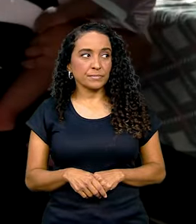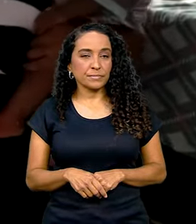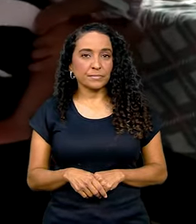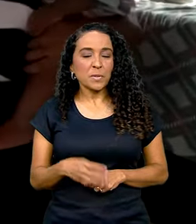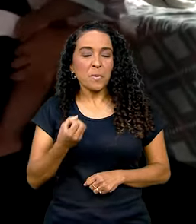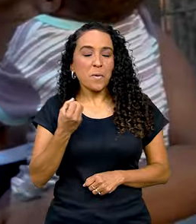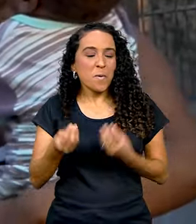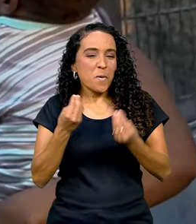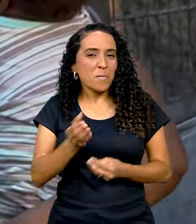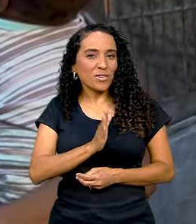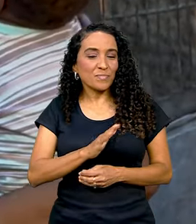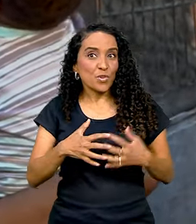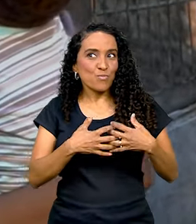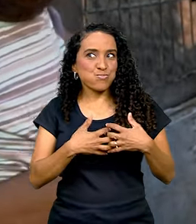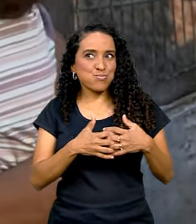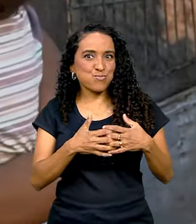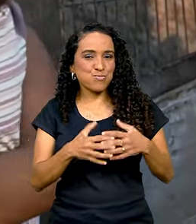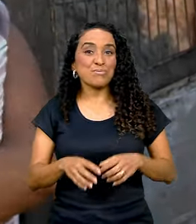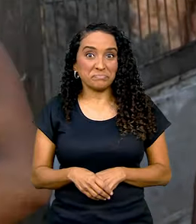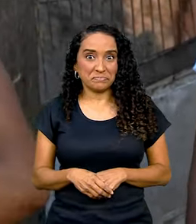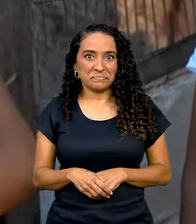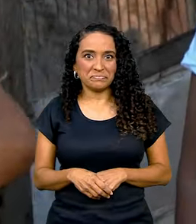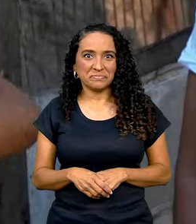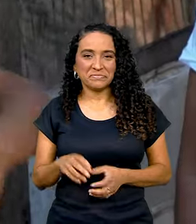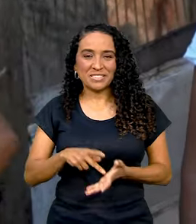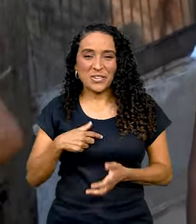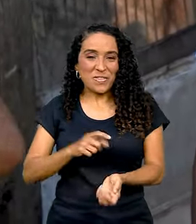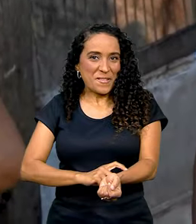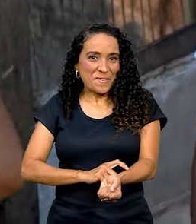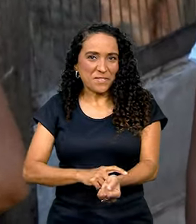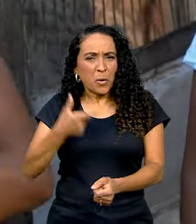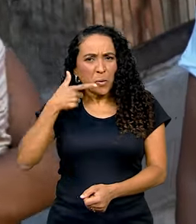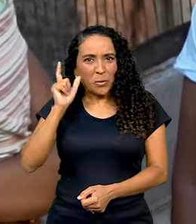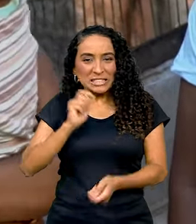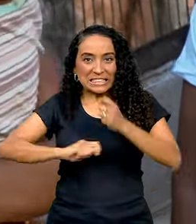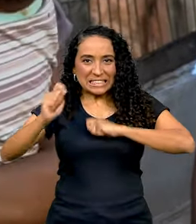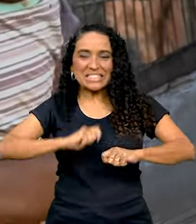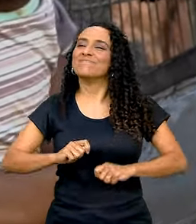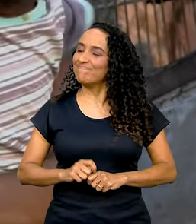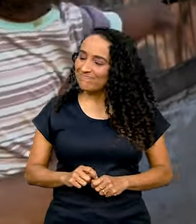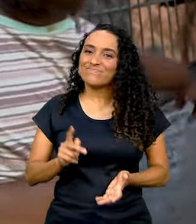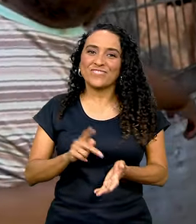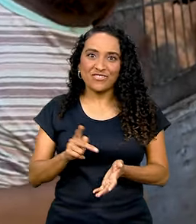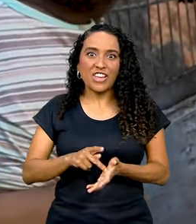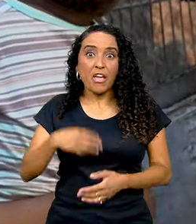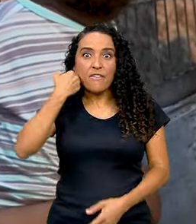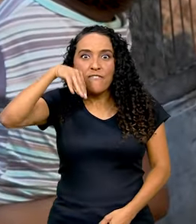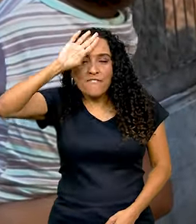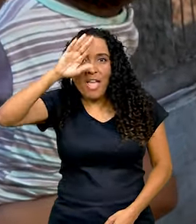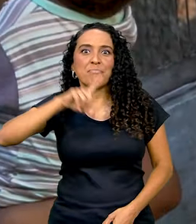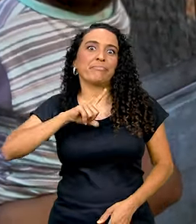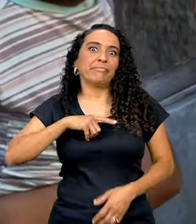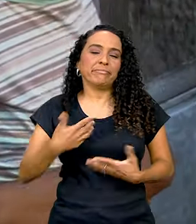ainda como é que tá o coração acerelado Ah minha Fi muito nervosa que ontem tava ansiosa foi deu até